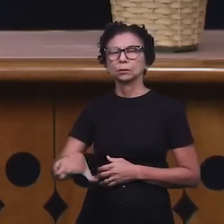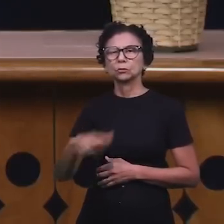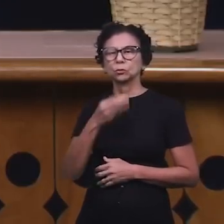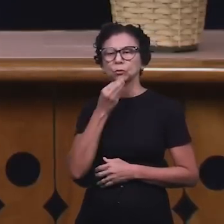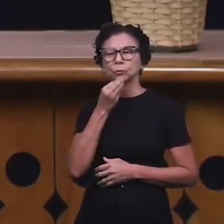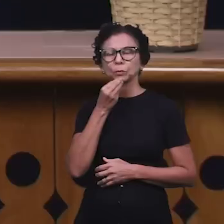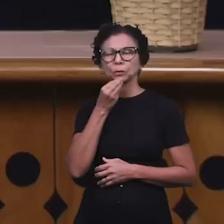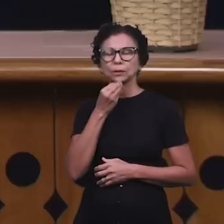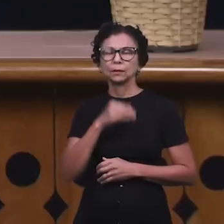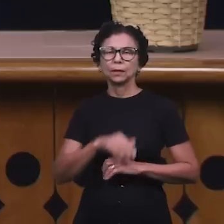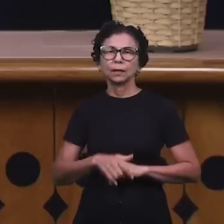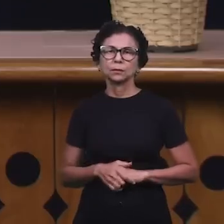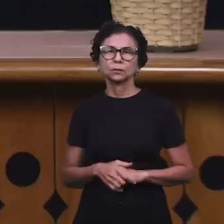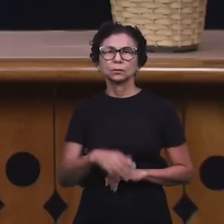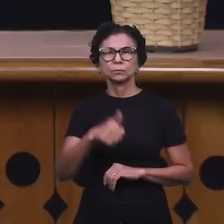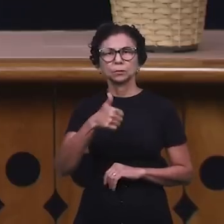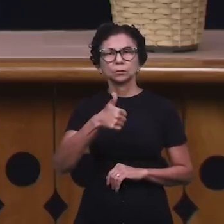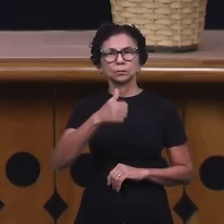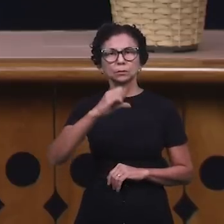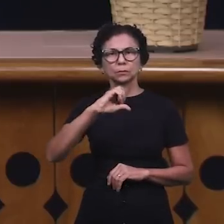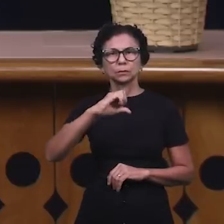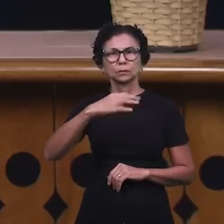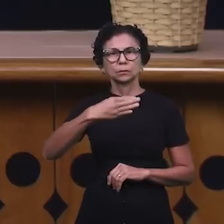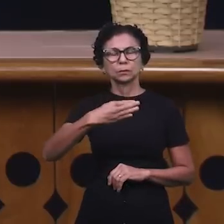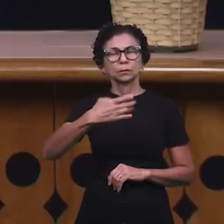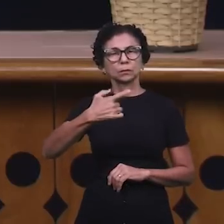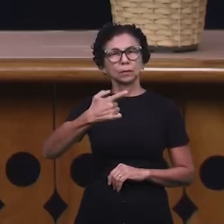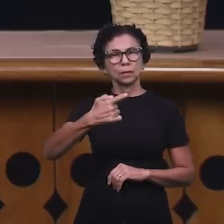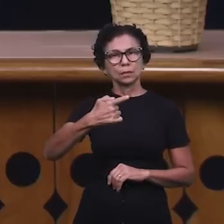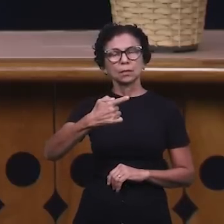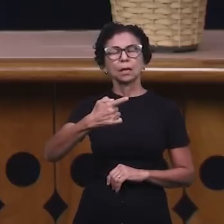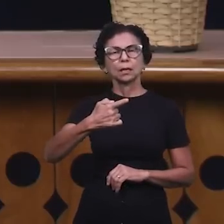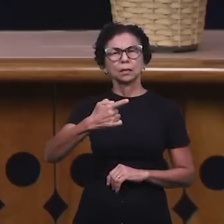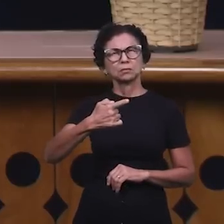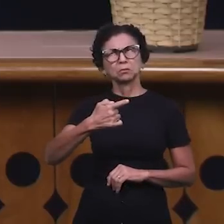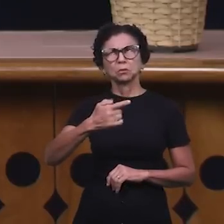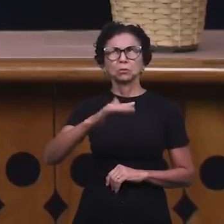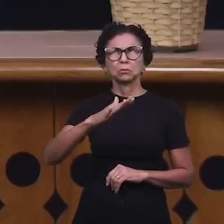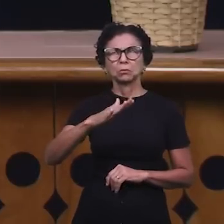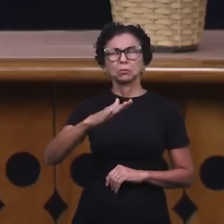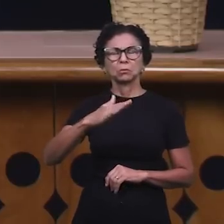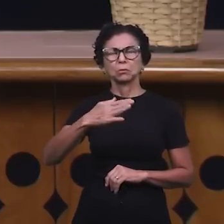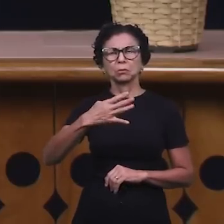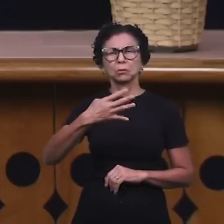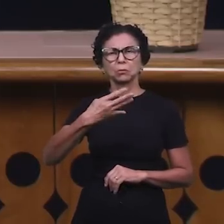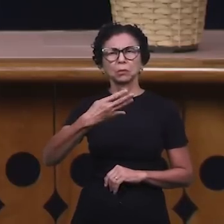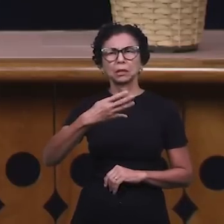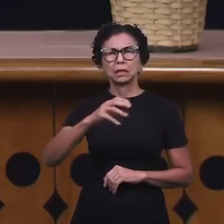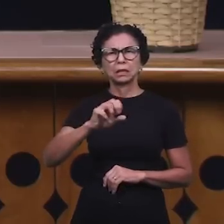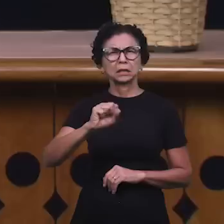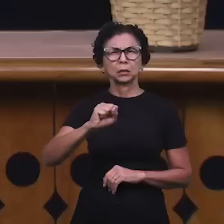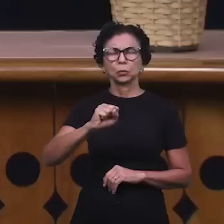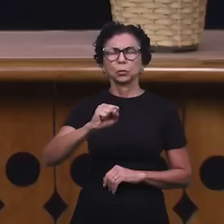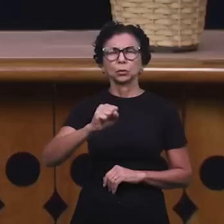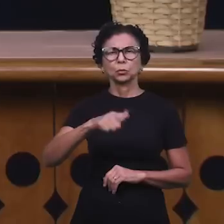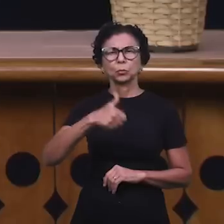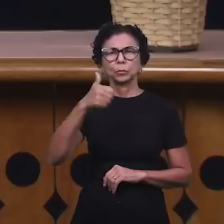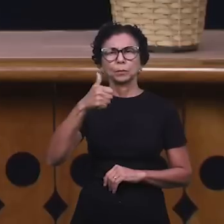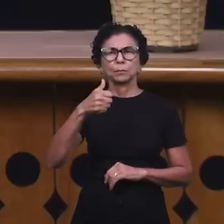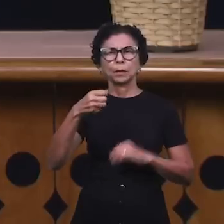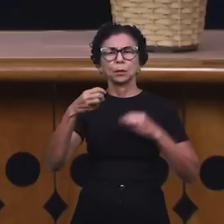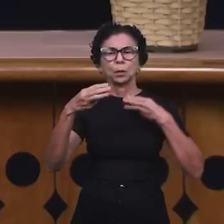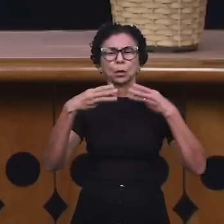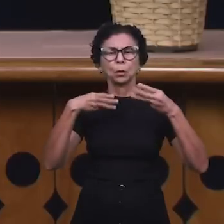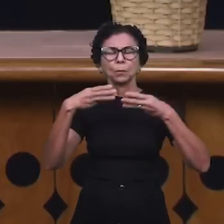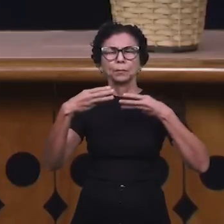figueira brota em 1947 ou 48, porque em 48 o primeiro-ministro